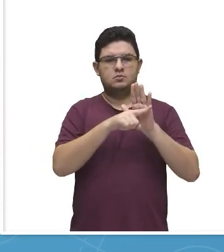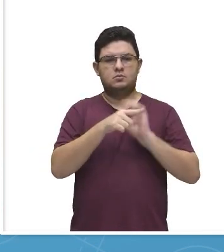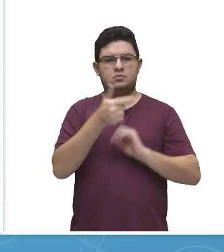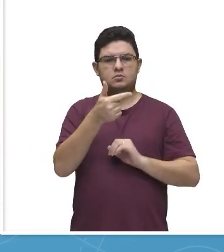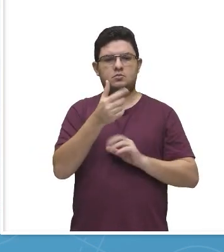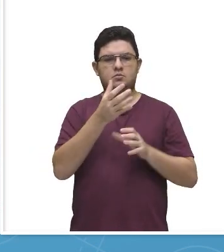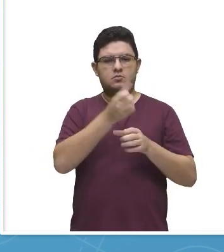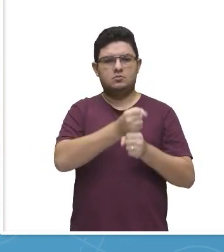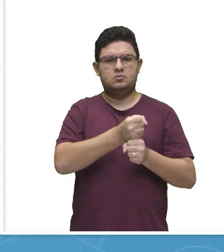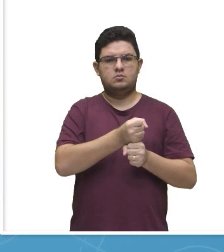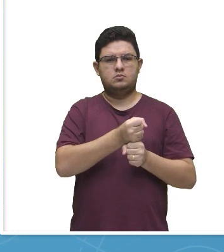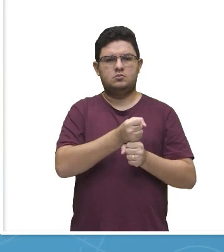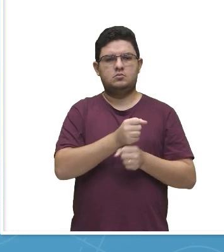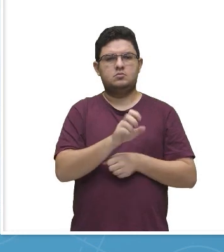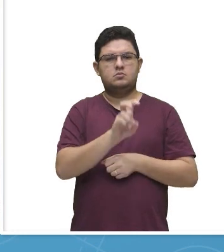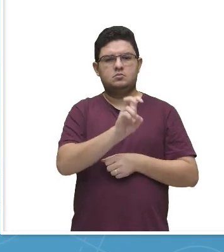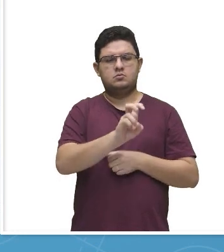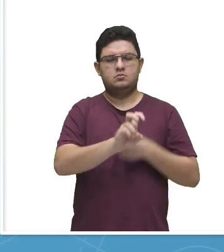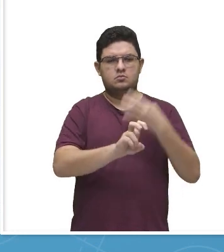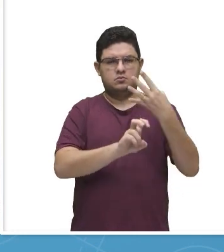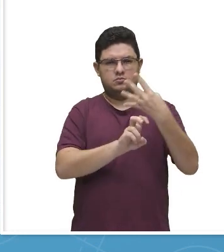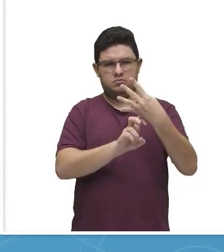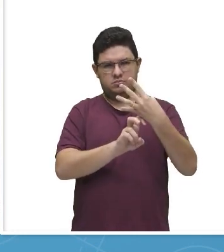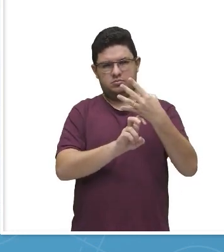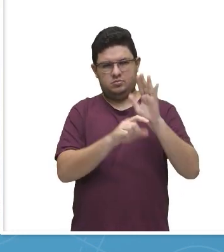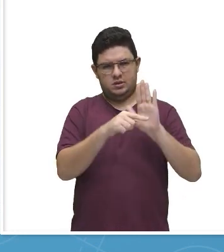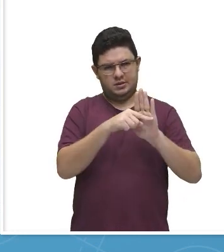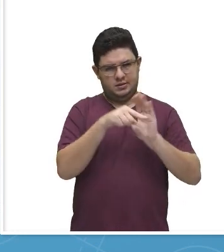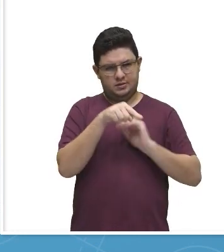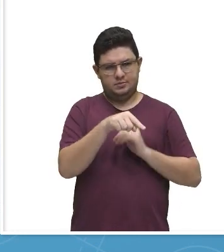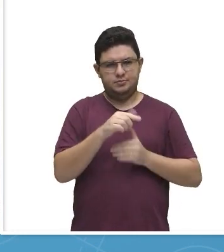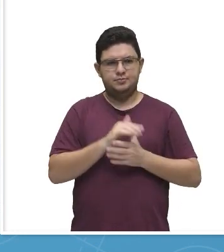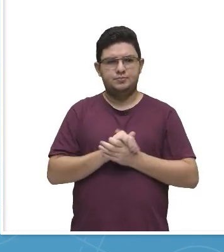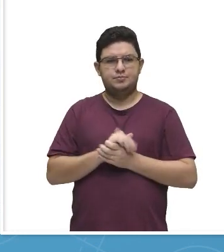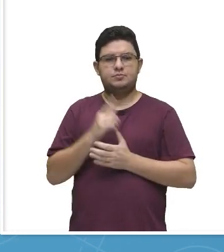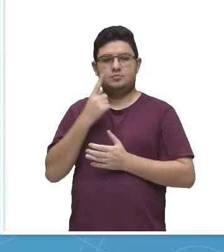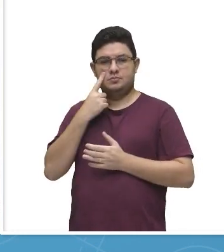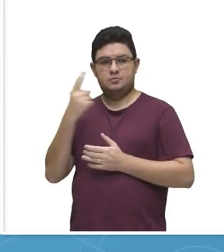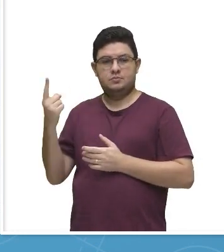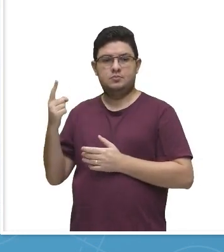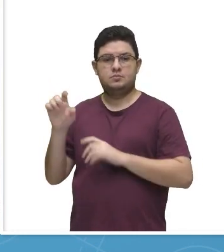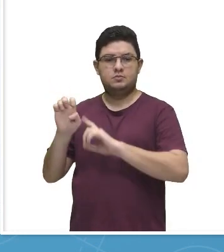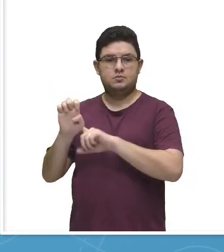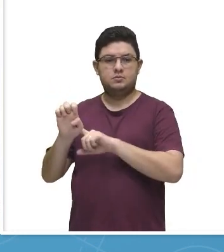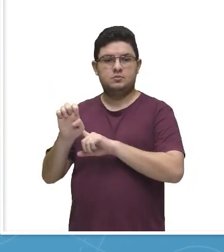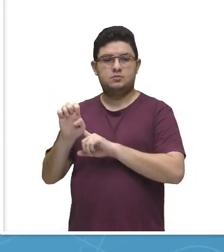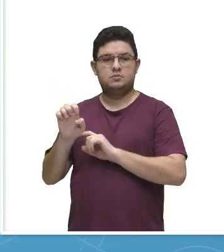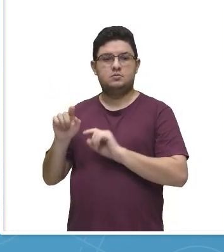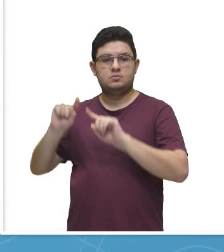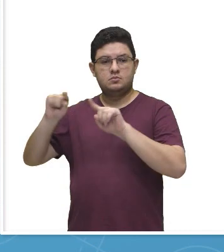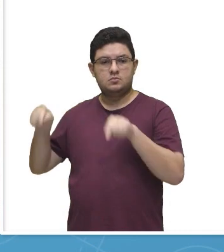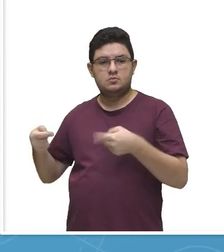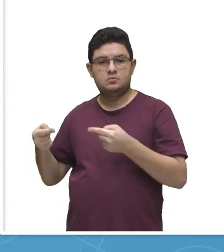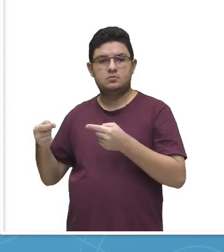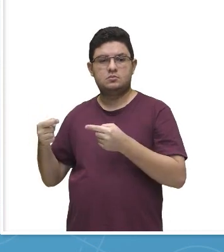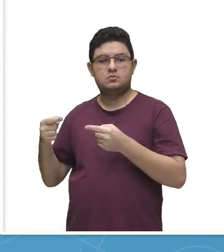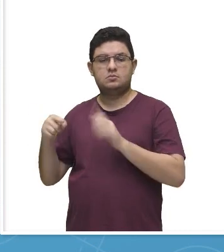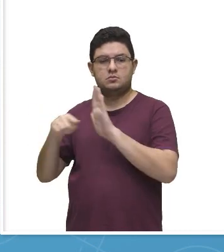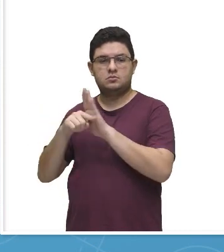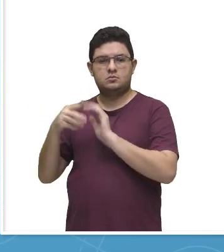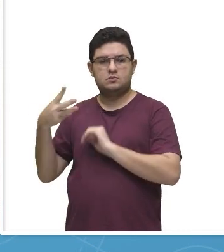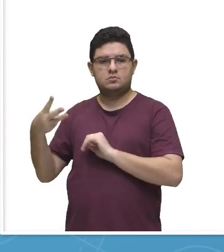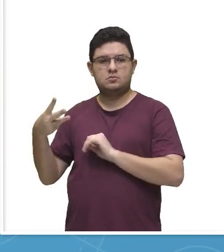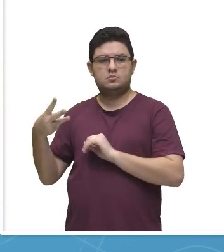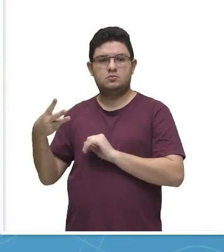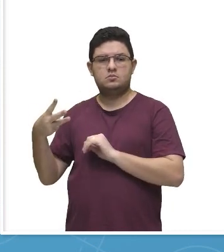ter menos 3 ao quadrado, que multiplica mais 5 ao quadrado. Como é que fica aqui? É aquela história que eu falei para vocês. Se eu sei ir, eu sei